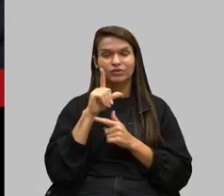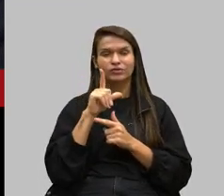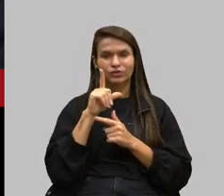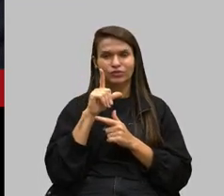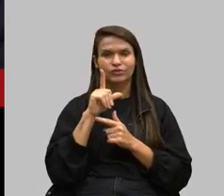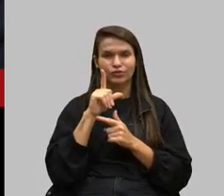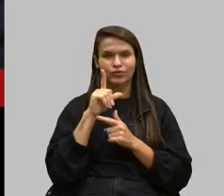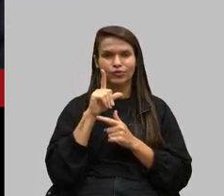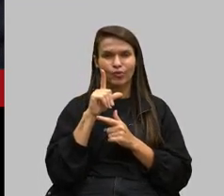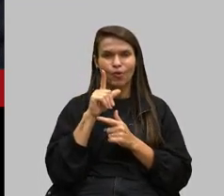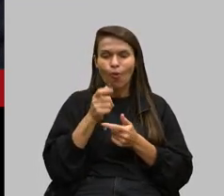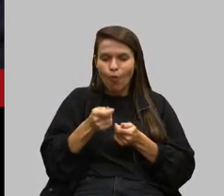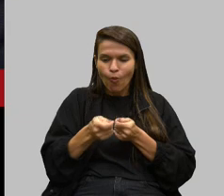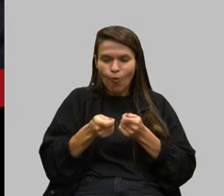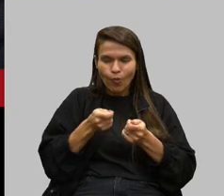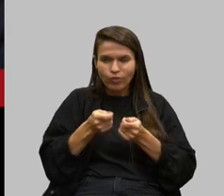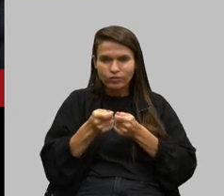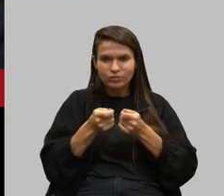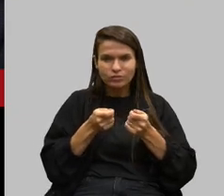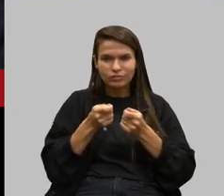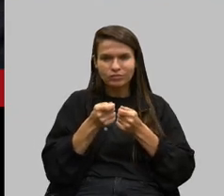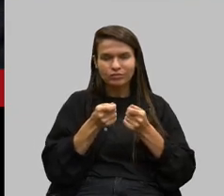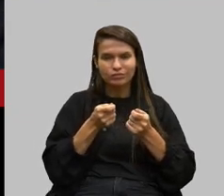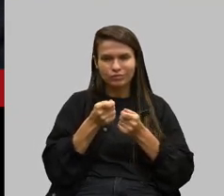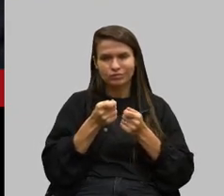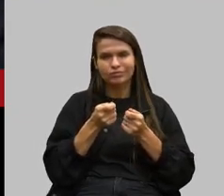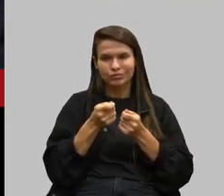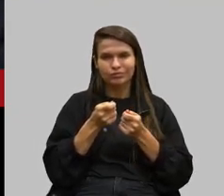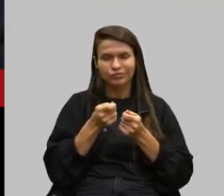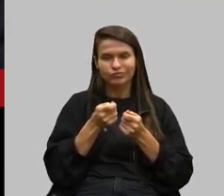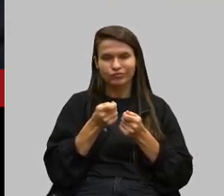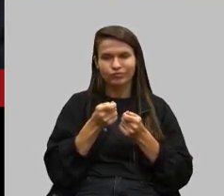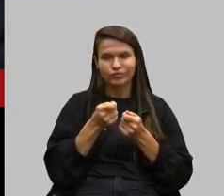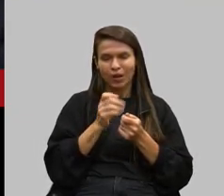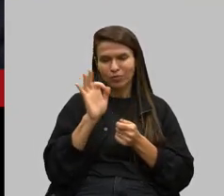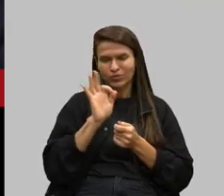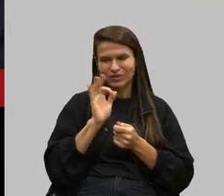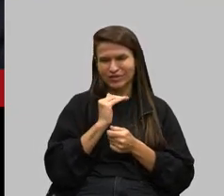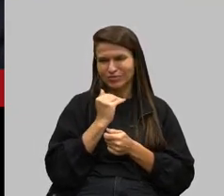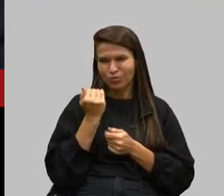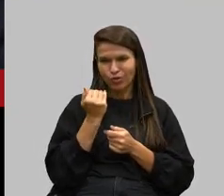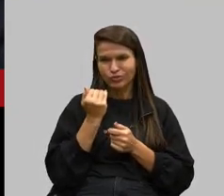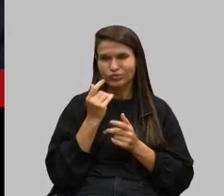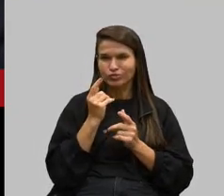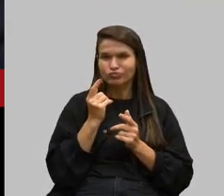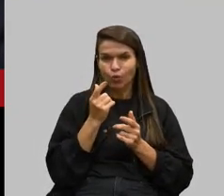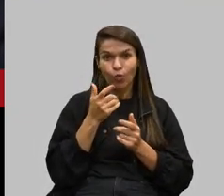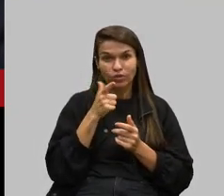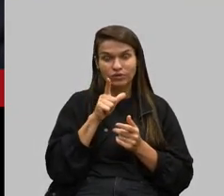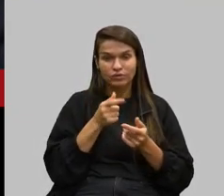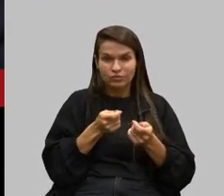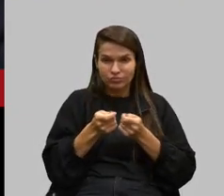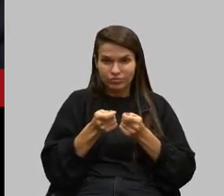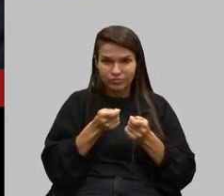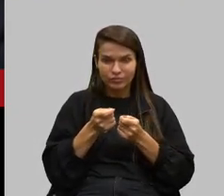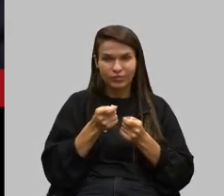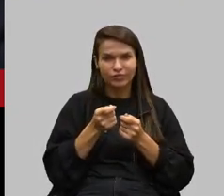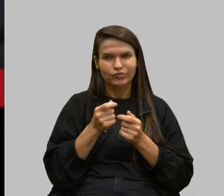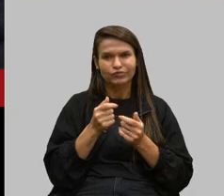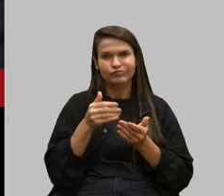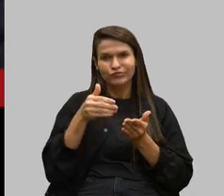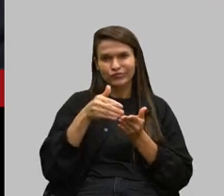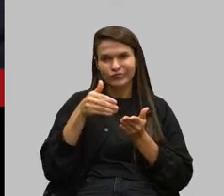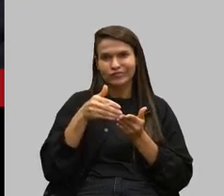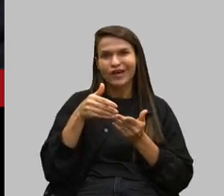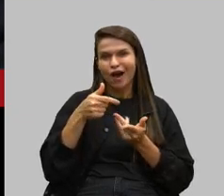também e a menor morbidade de todos os tempos então Eh no final das contas foi um sucesso esse